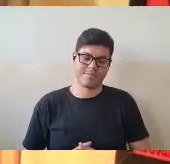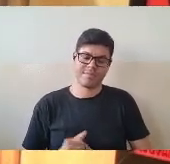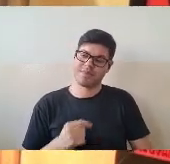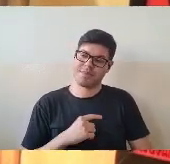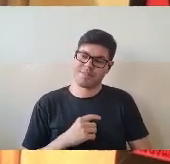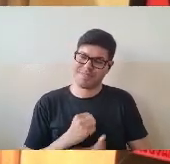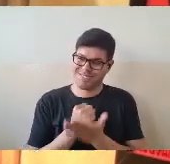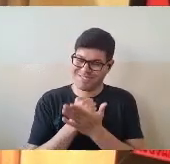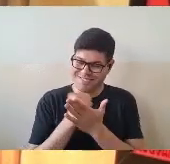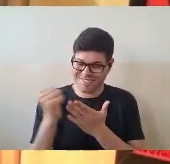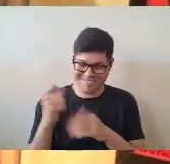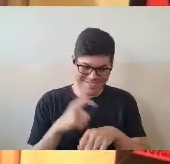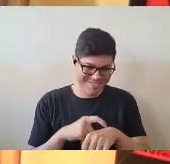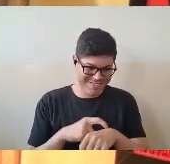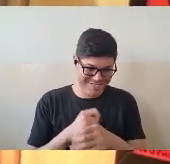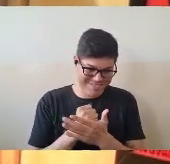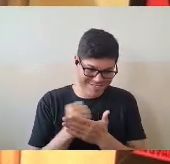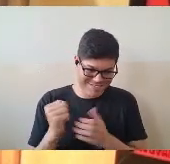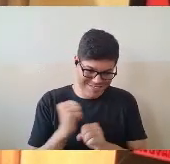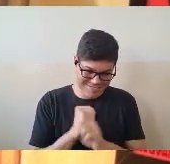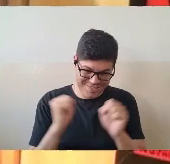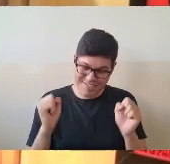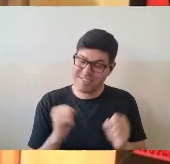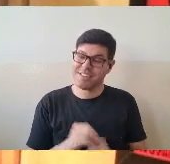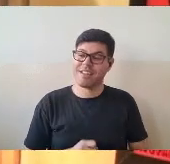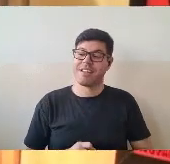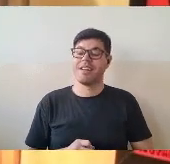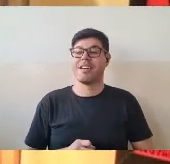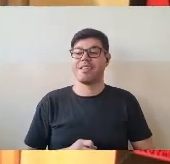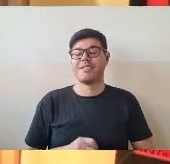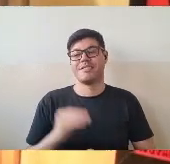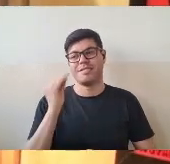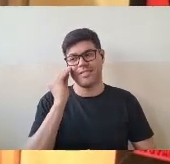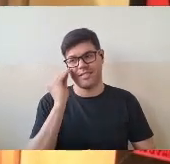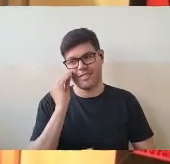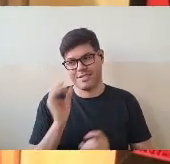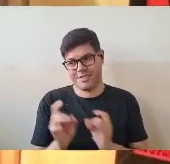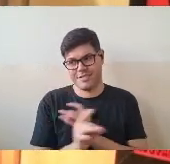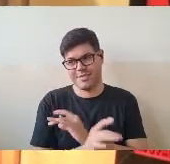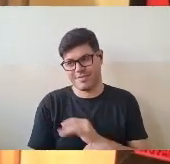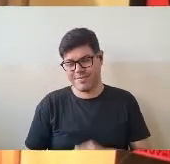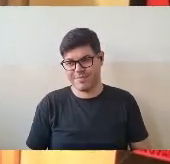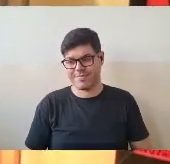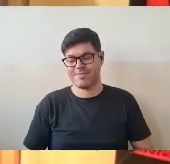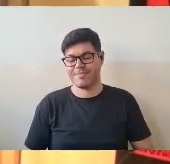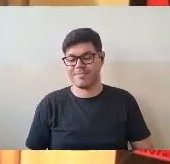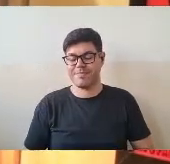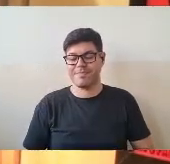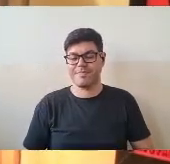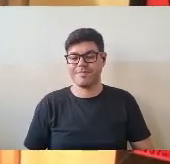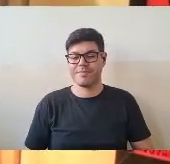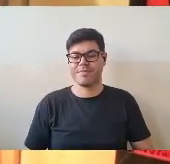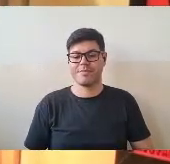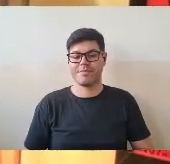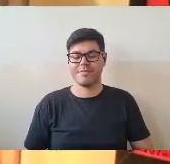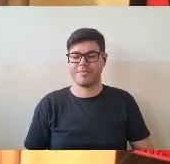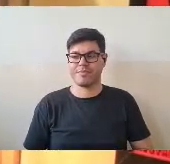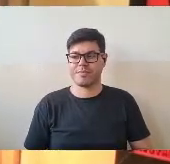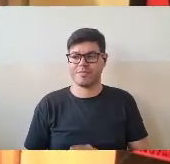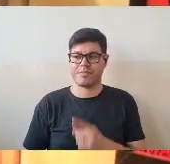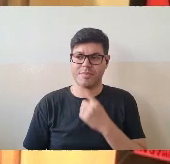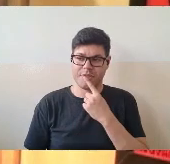parte aqui. Tá, pois não. O senhor falou de religiosidade e tal. A gente sempre se encontrava na